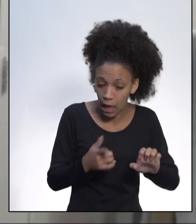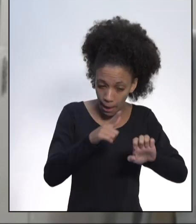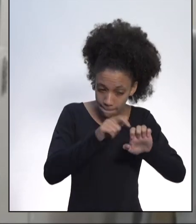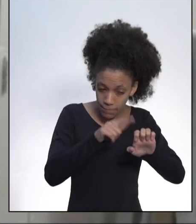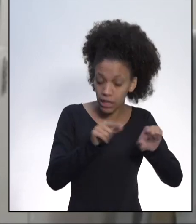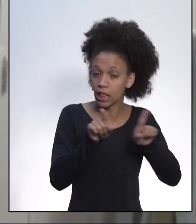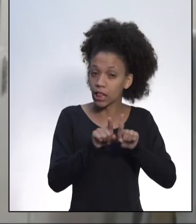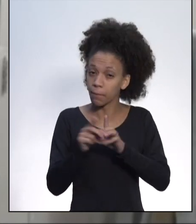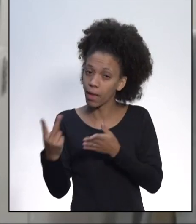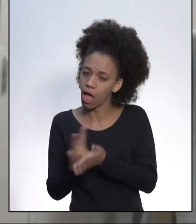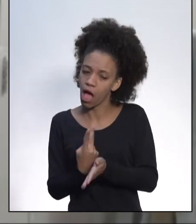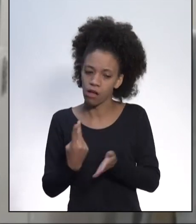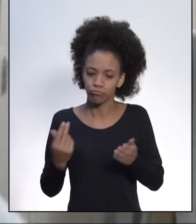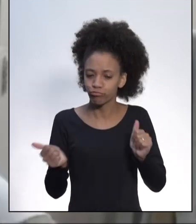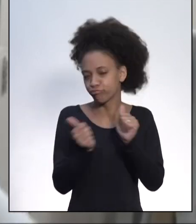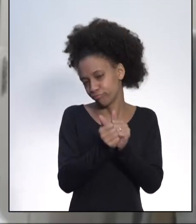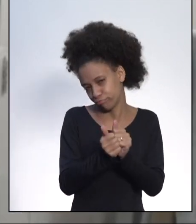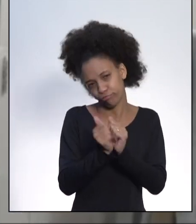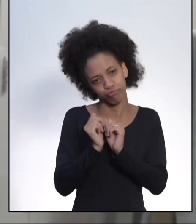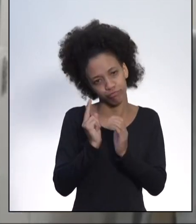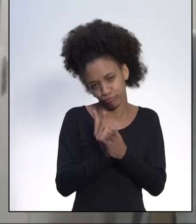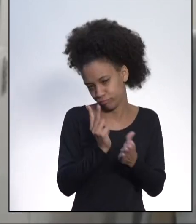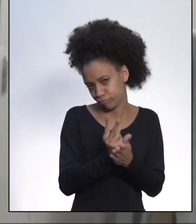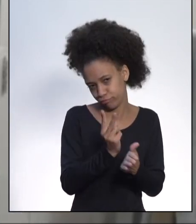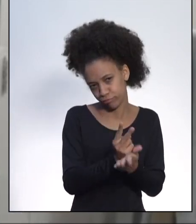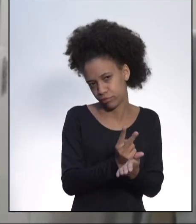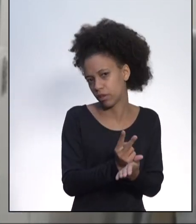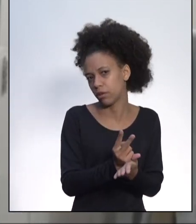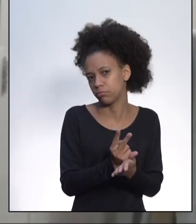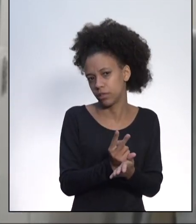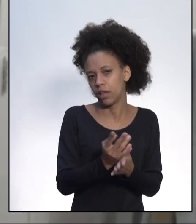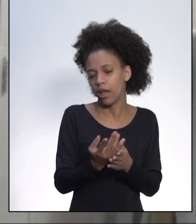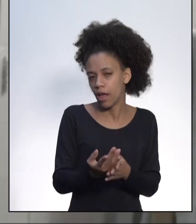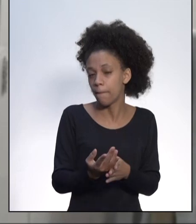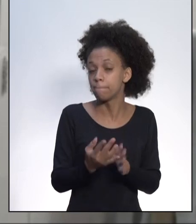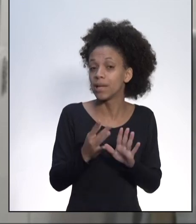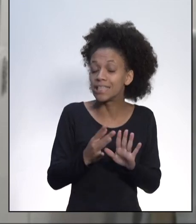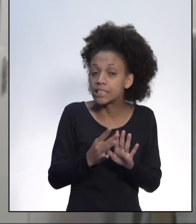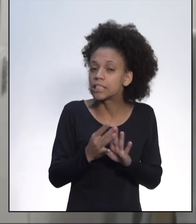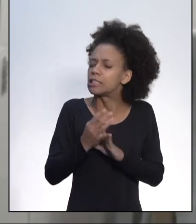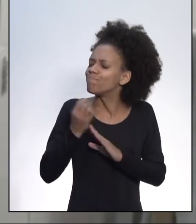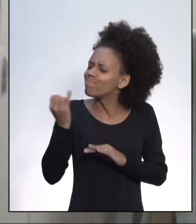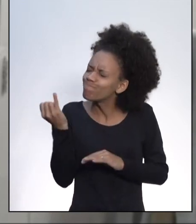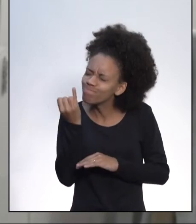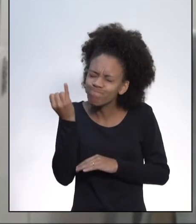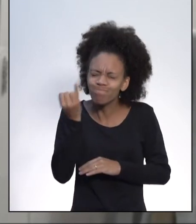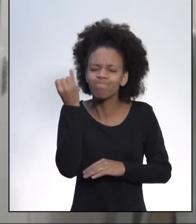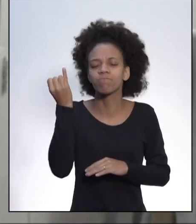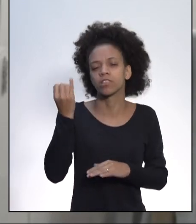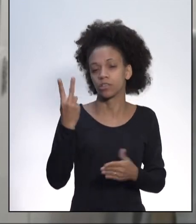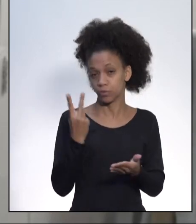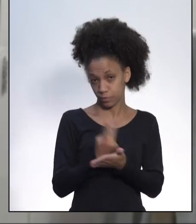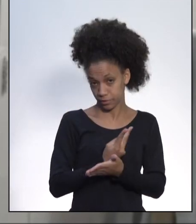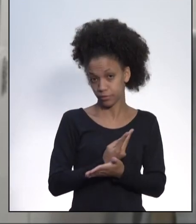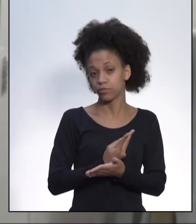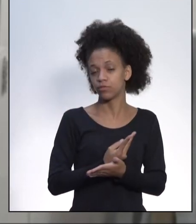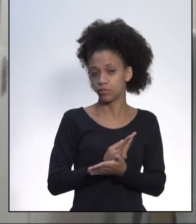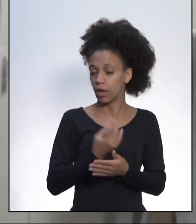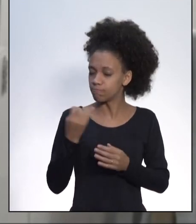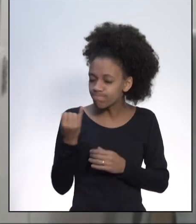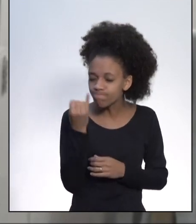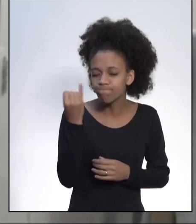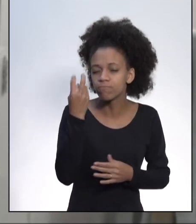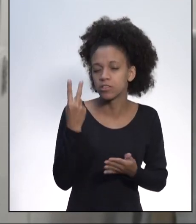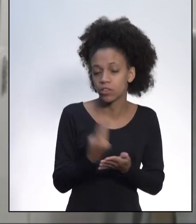casados, né? Eles estão sempre acompanhando a trajetória do empreendedor, e é muito importante o erro, né? Muito importante o